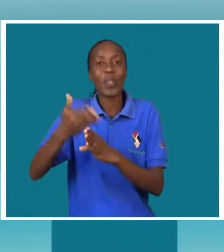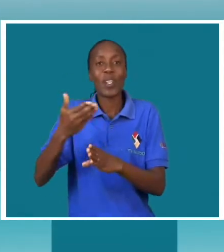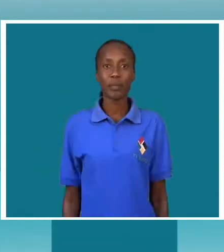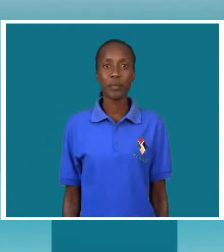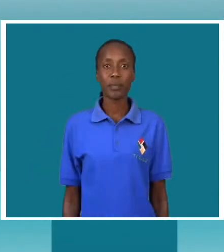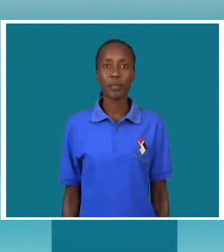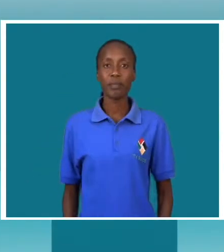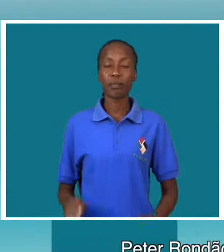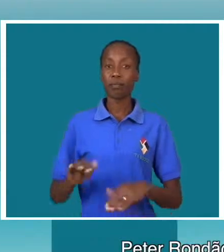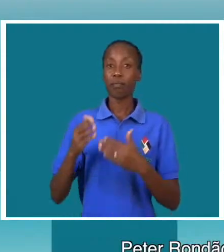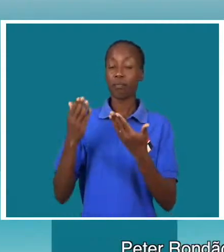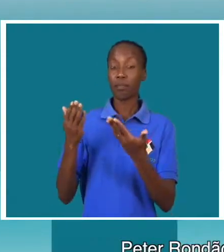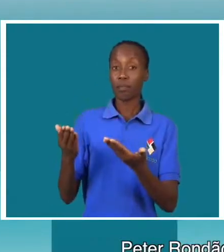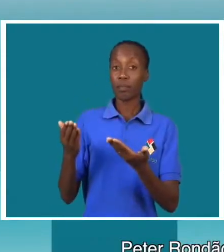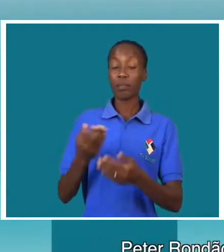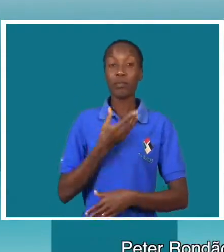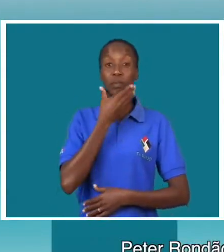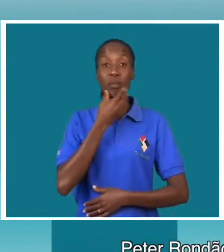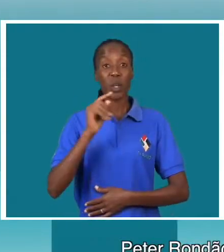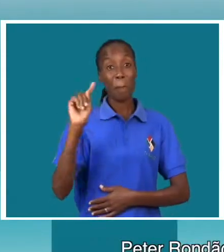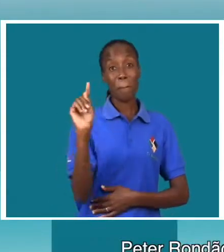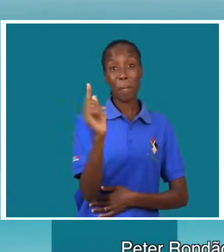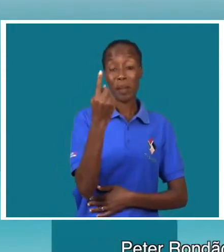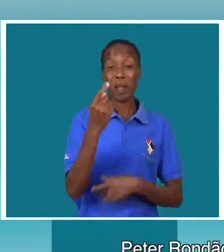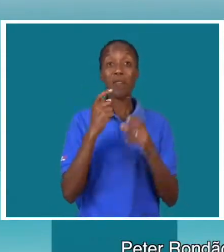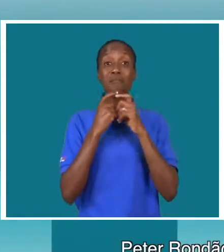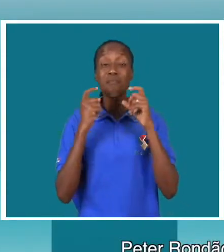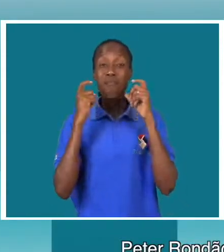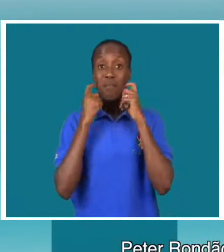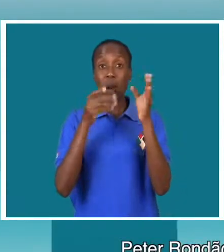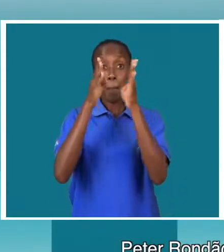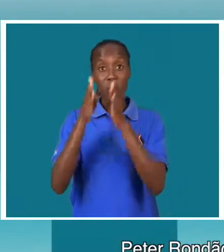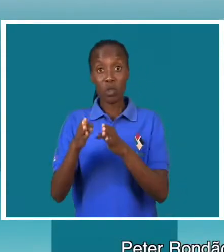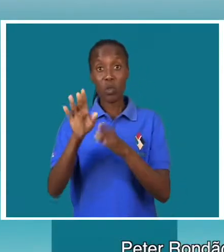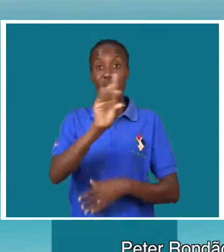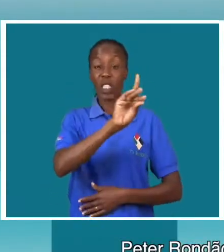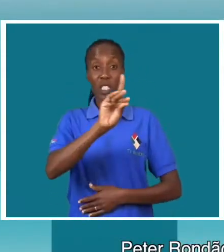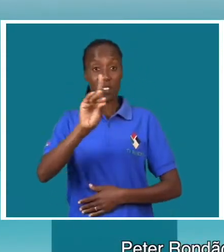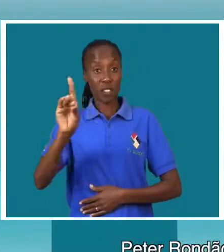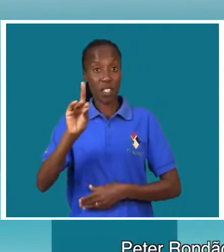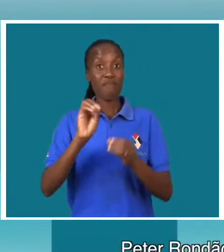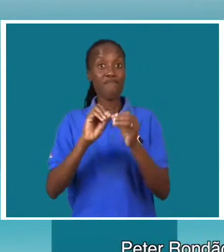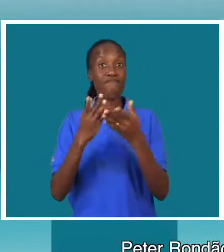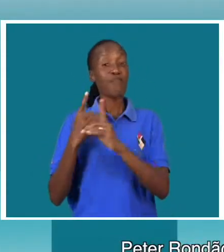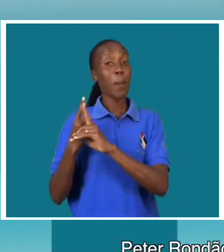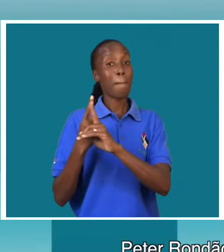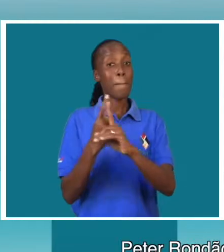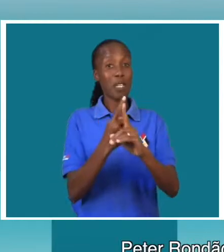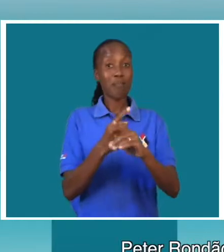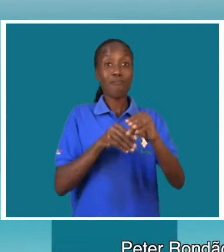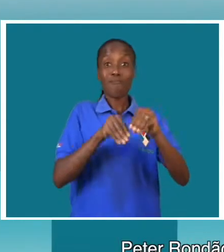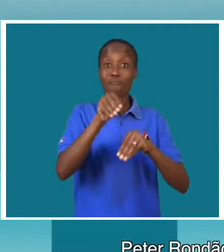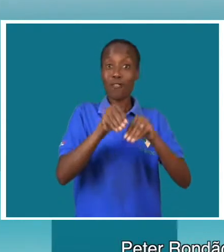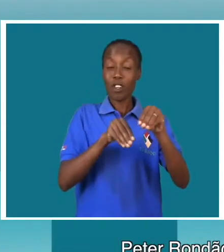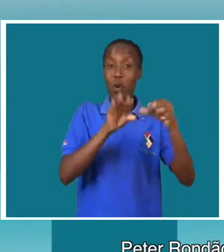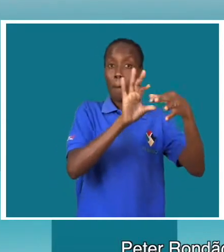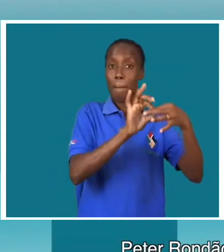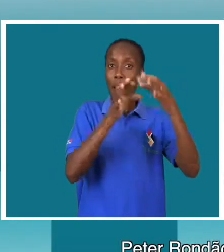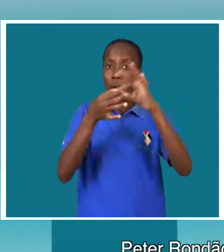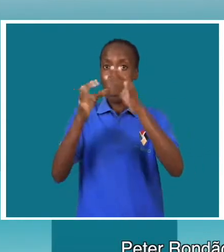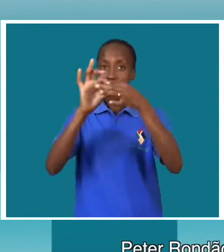a treinar. Peter Roldão, primeiro atleta moçambicano com deficiência a participar nos Jogos